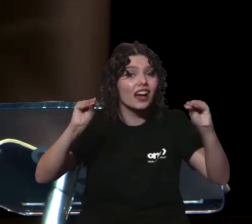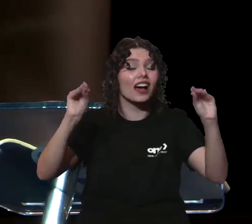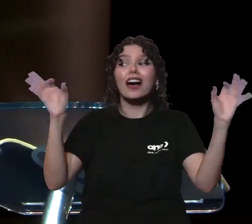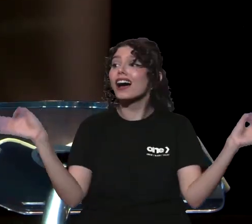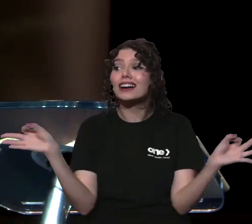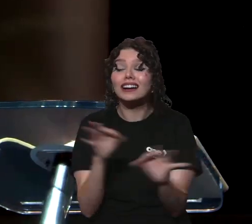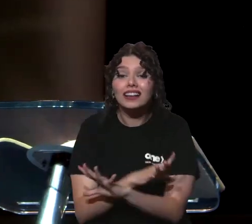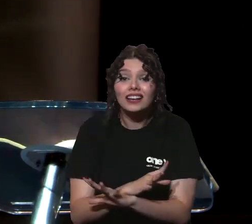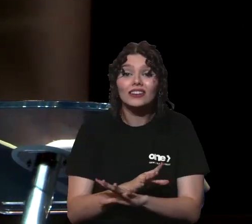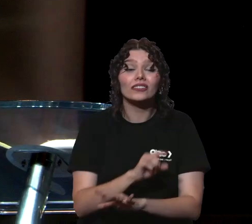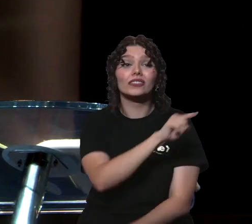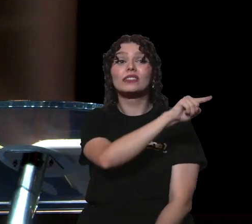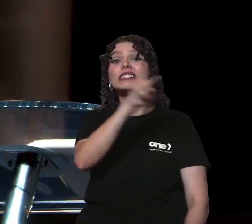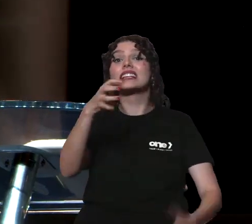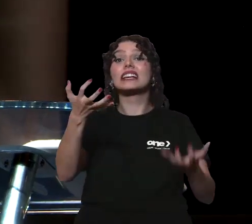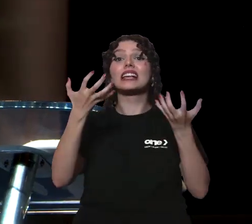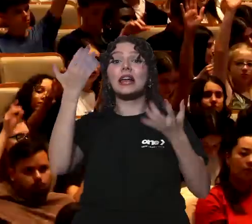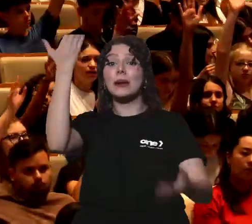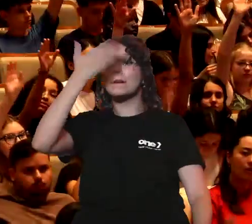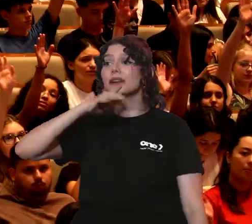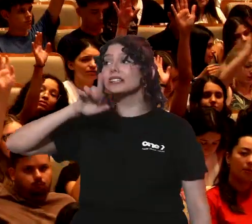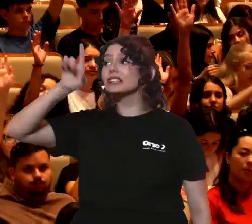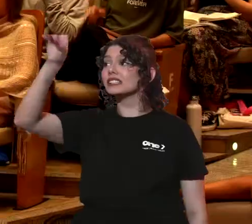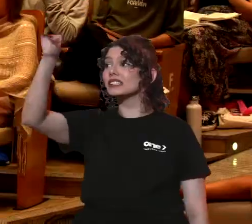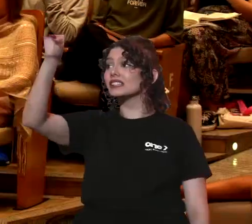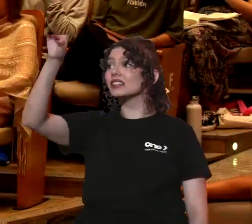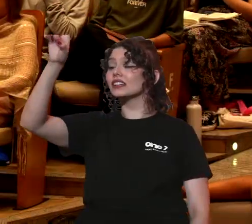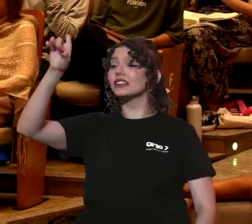Quantos querem a presença de Deus? Deixa eu ver.